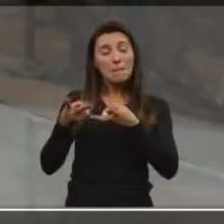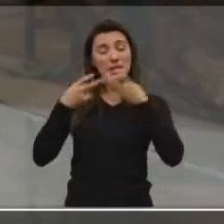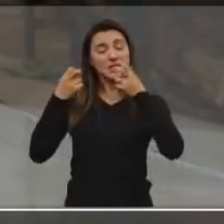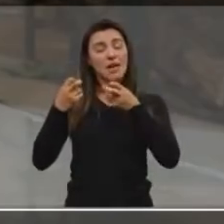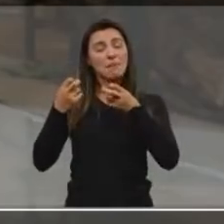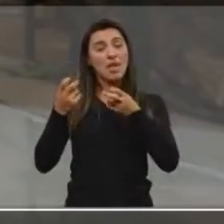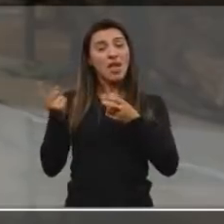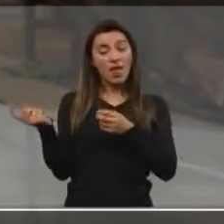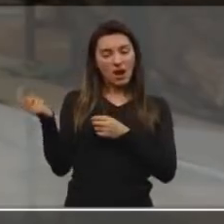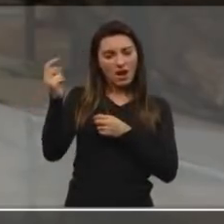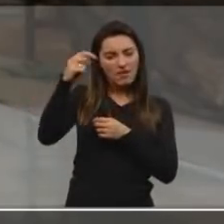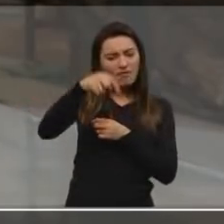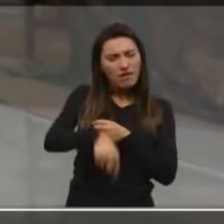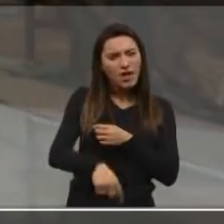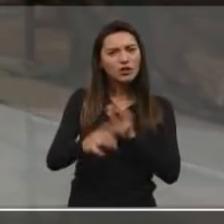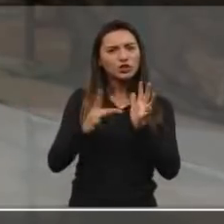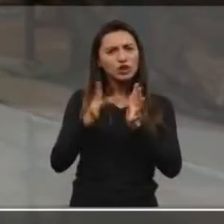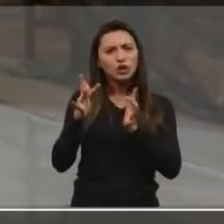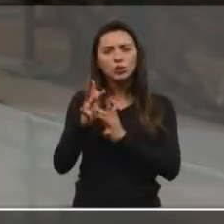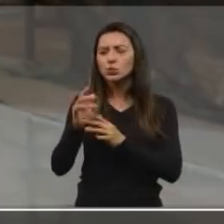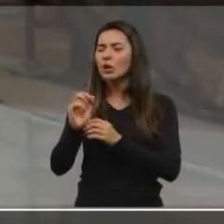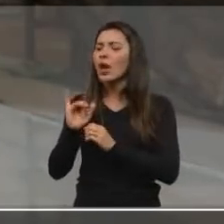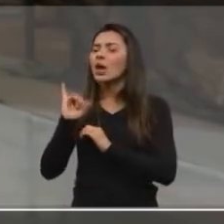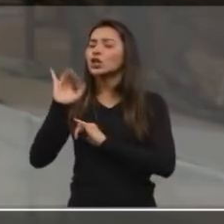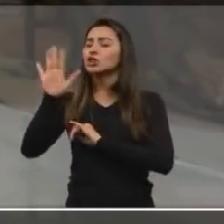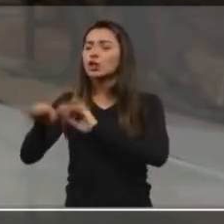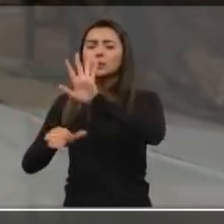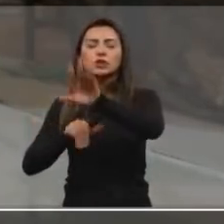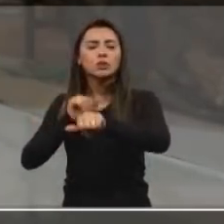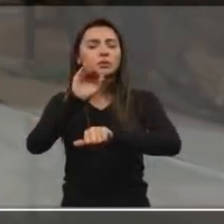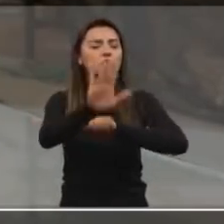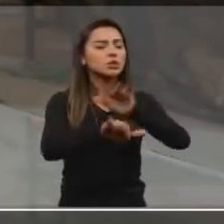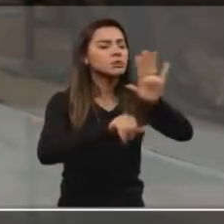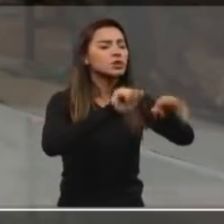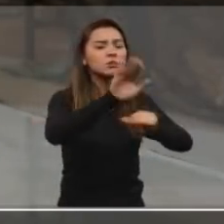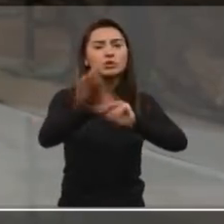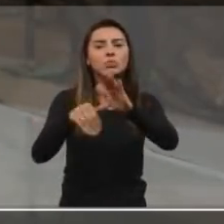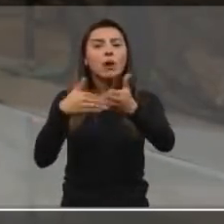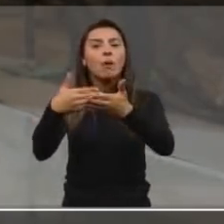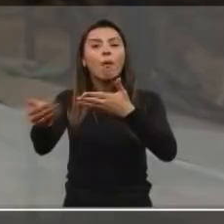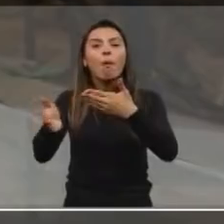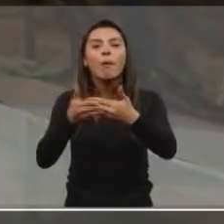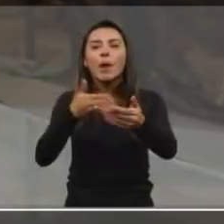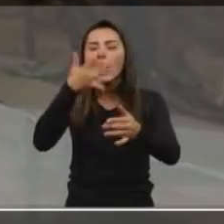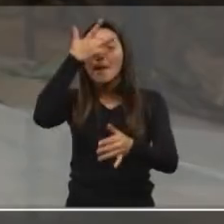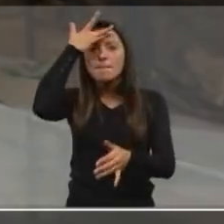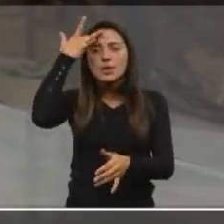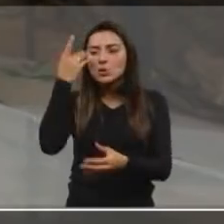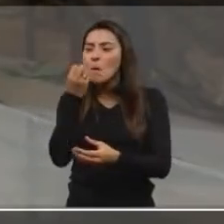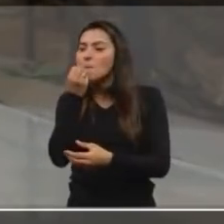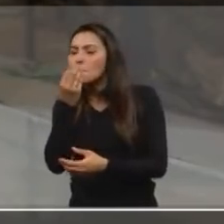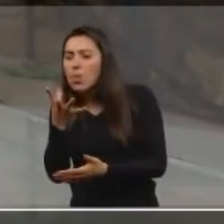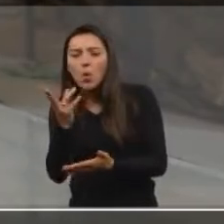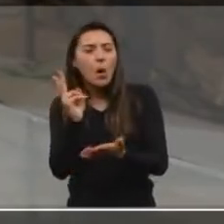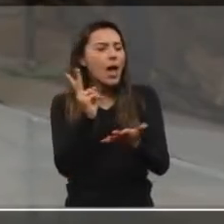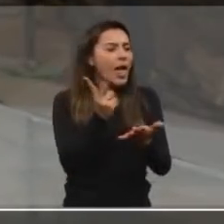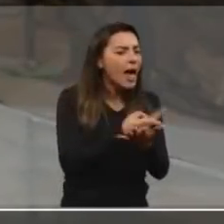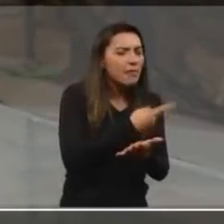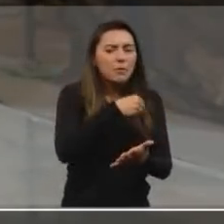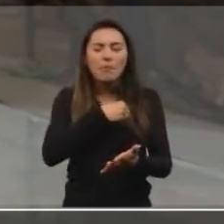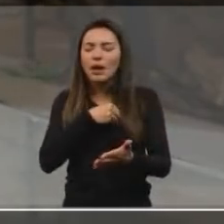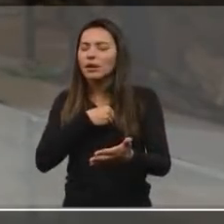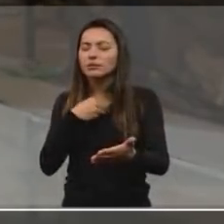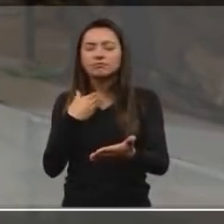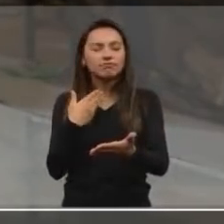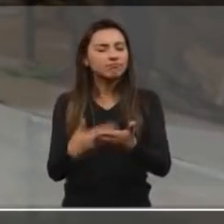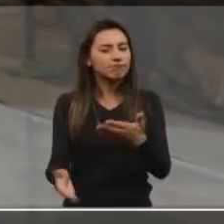na terra e sua palavra foi dita para todos fariseu judeus para pagãos para pecadores